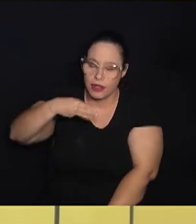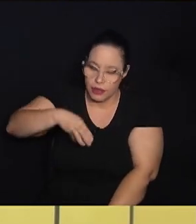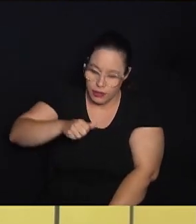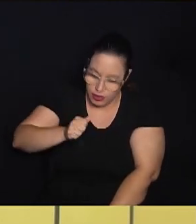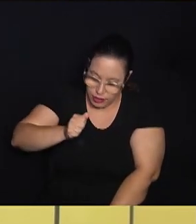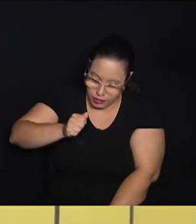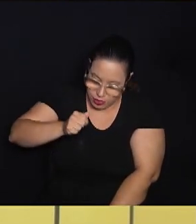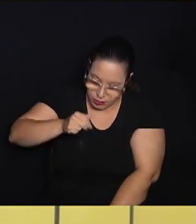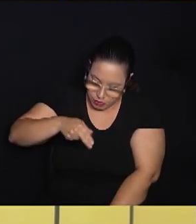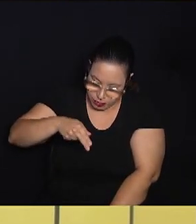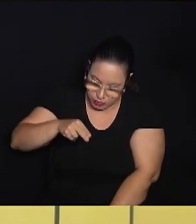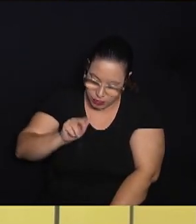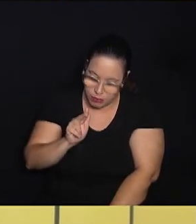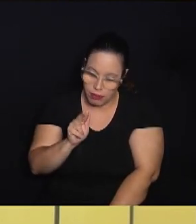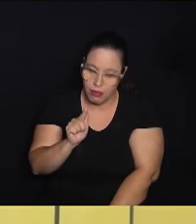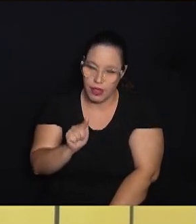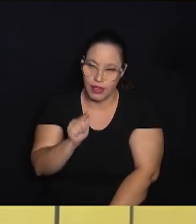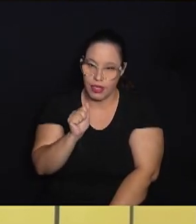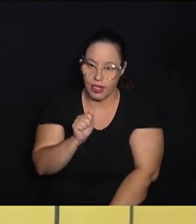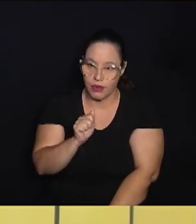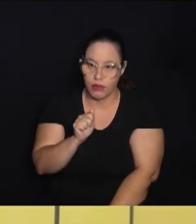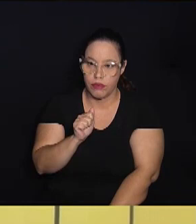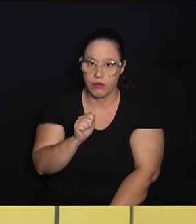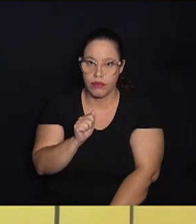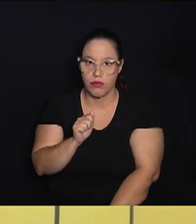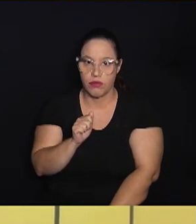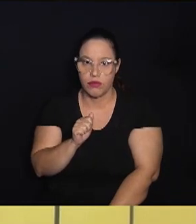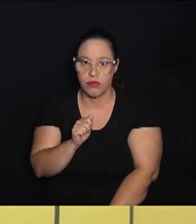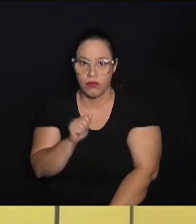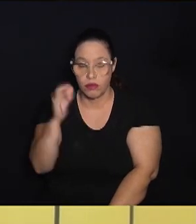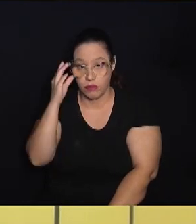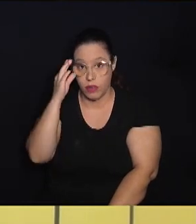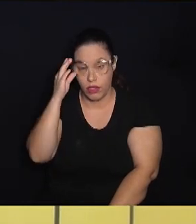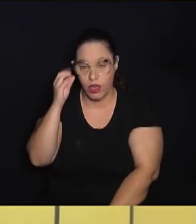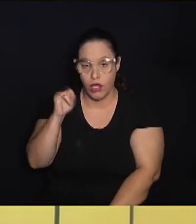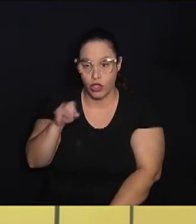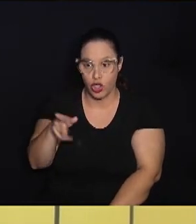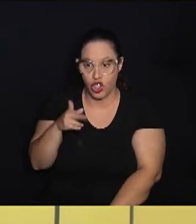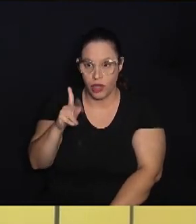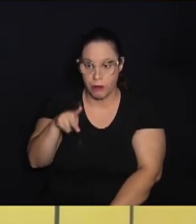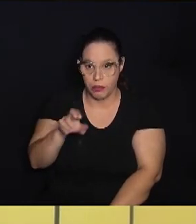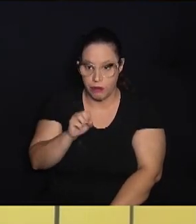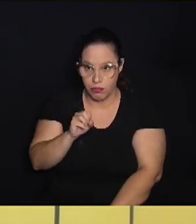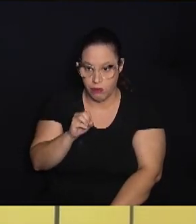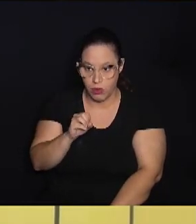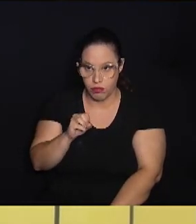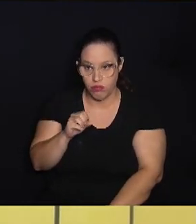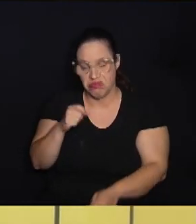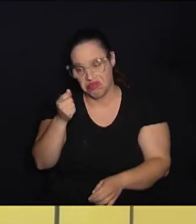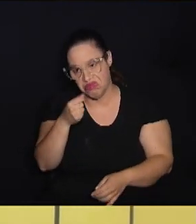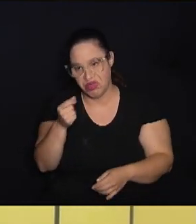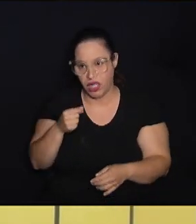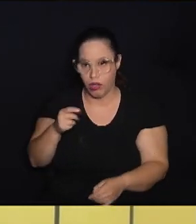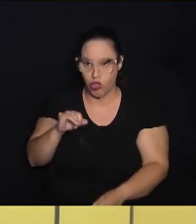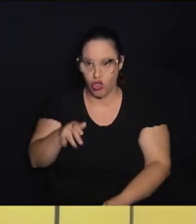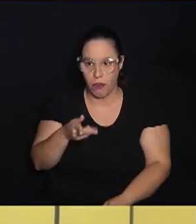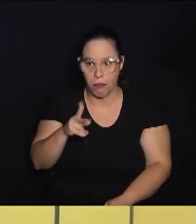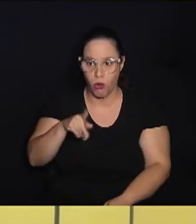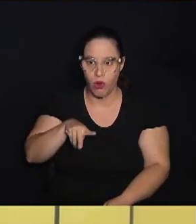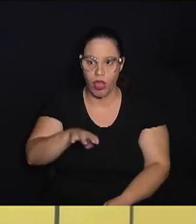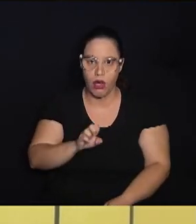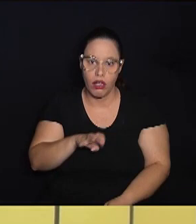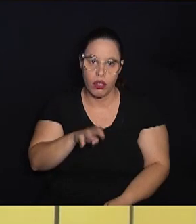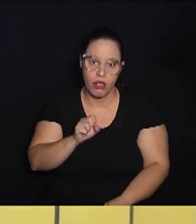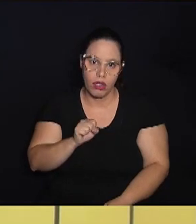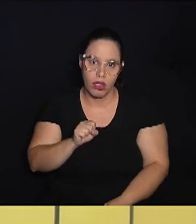que ele tem características específicas é a história em quadrinho mangá Originalmente no Japão né o traço japonês eh mangar se eu não me engano é Imagem